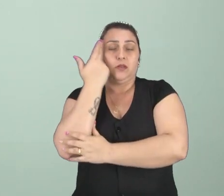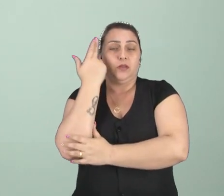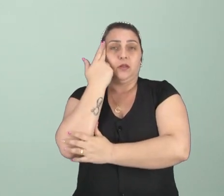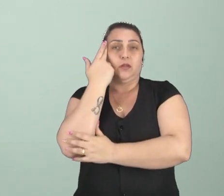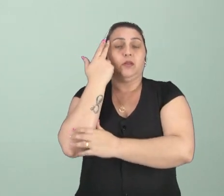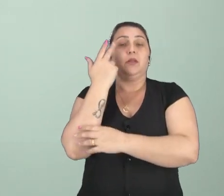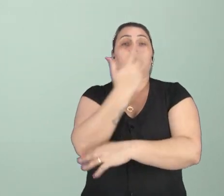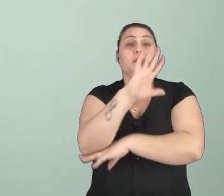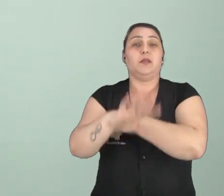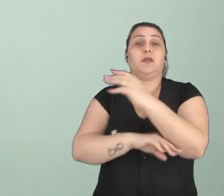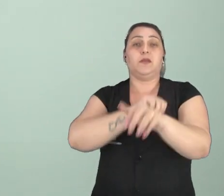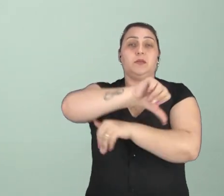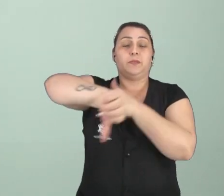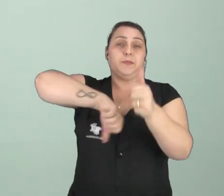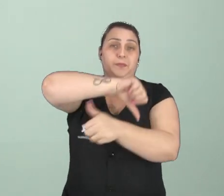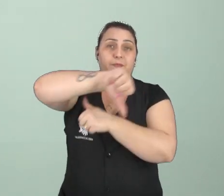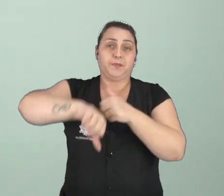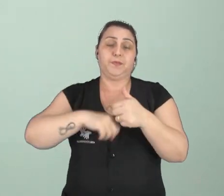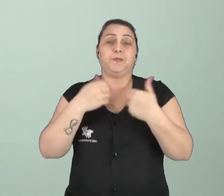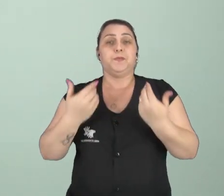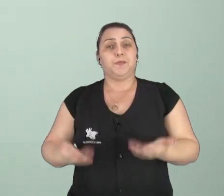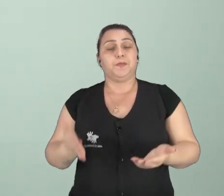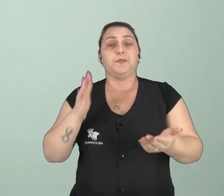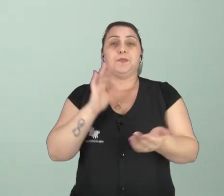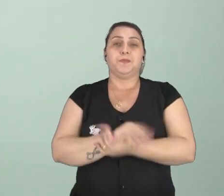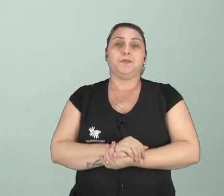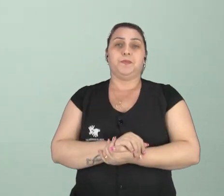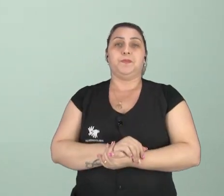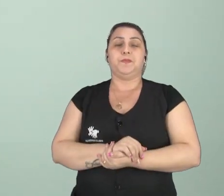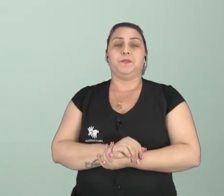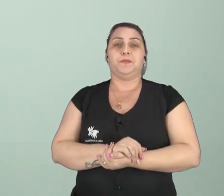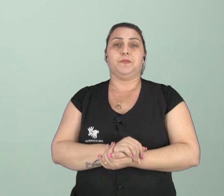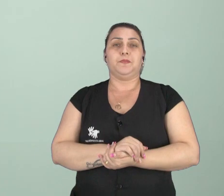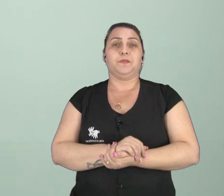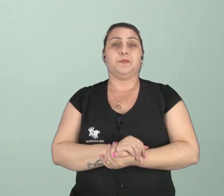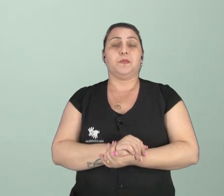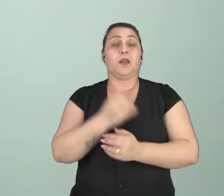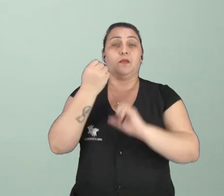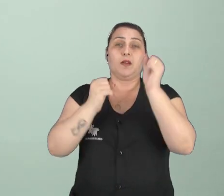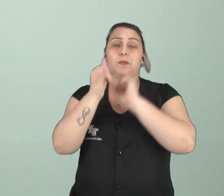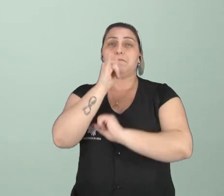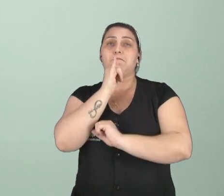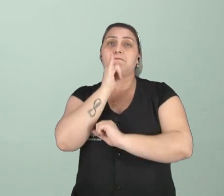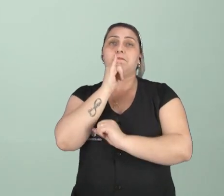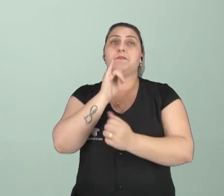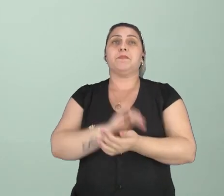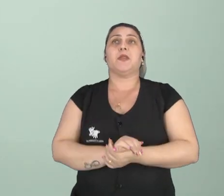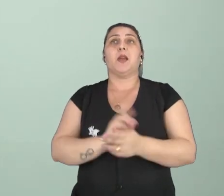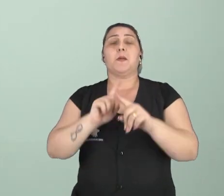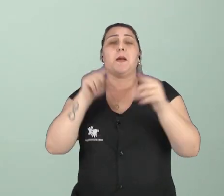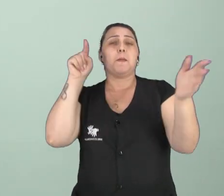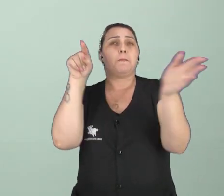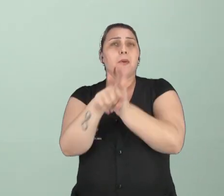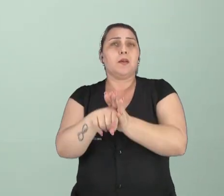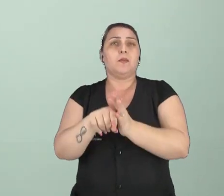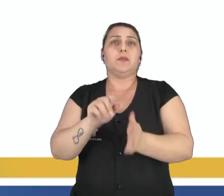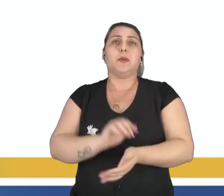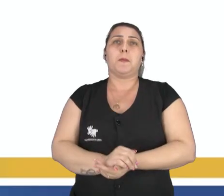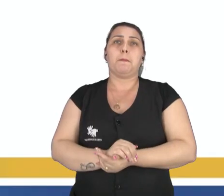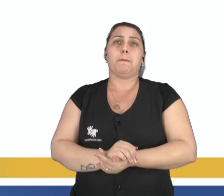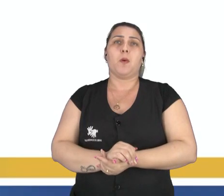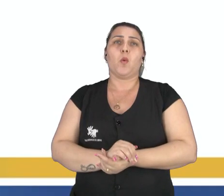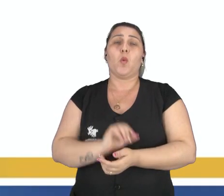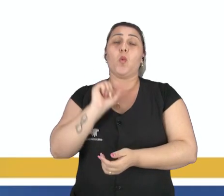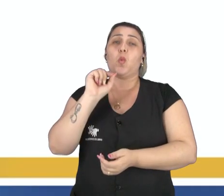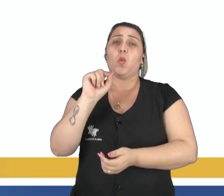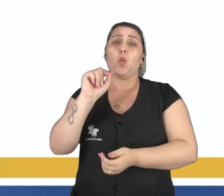naturalmente pela natureza, ele vai ser modificado e transformado para virar uma fábrica, por exemplo. Mas a pergunta é,